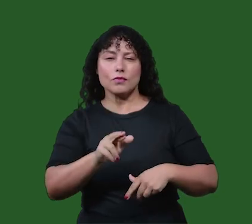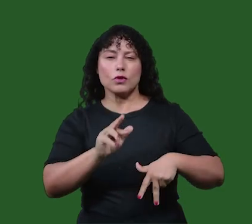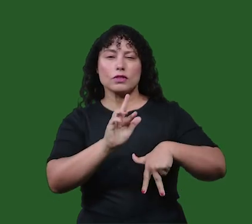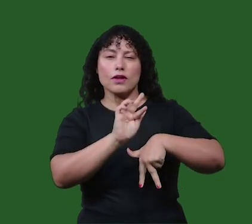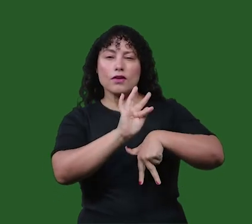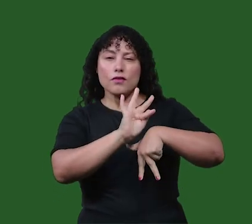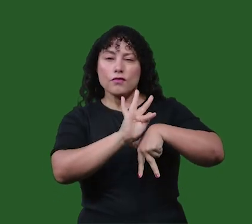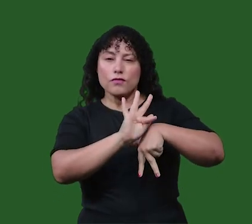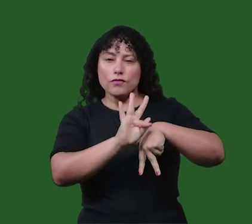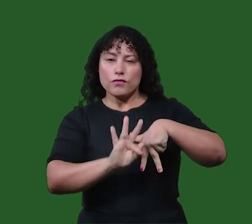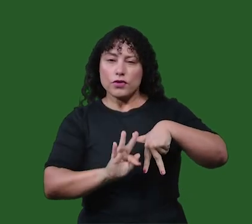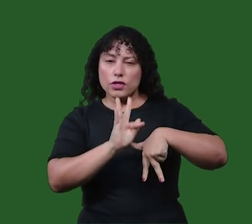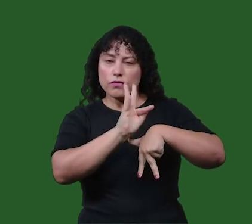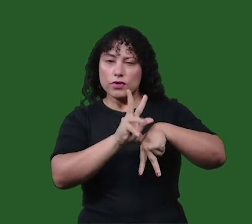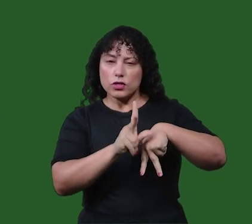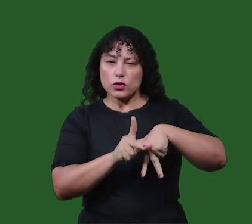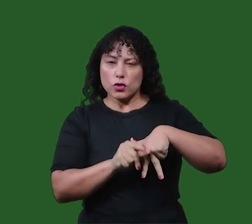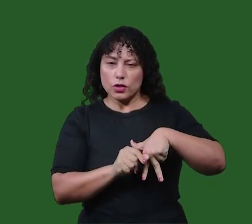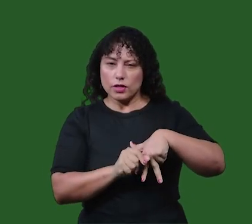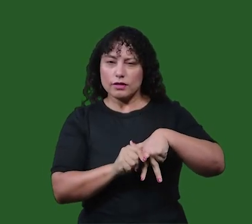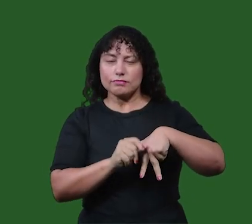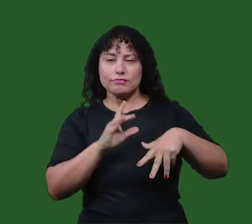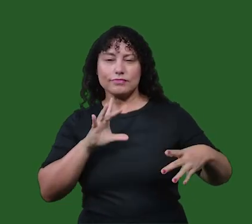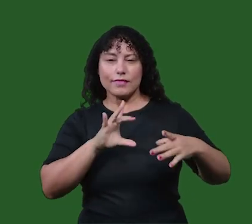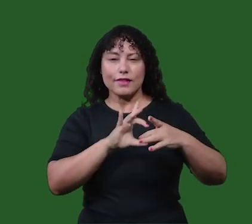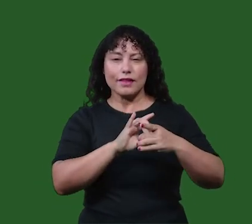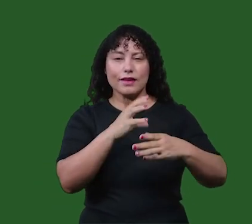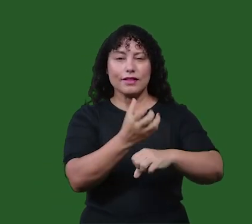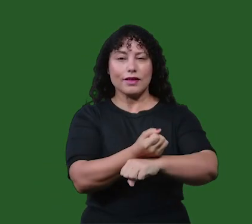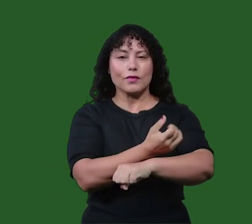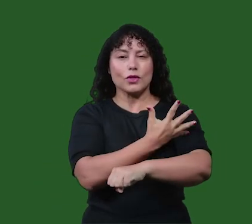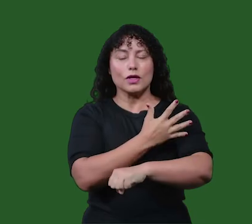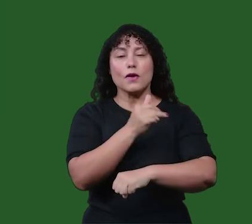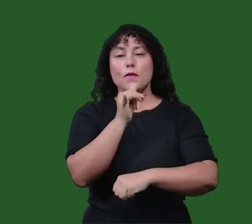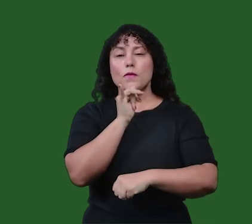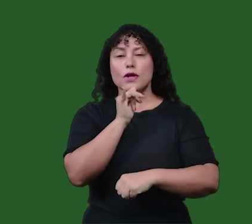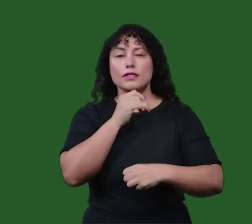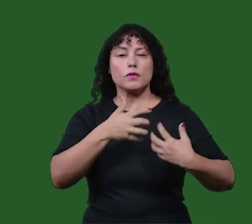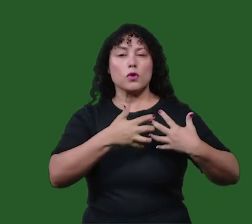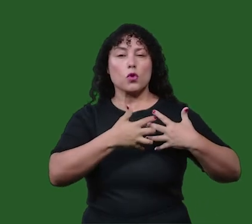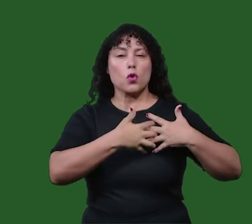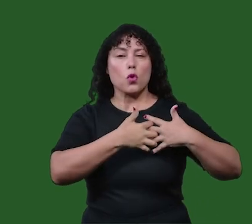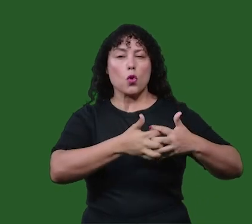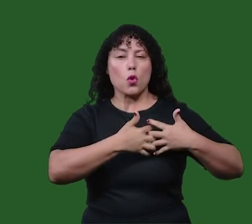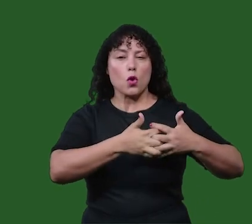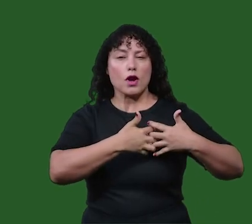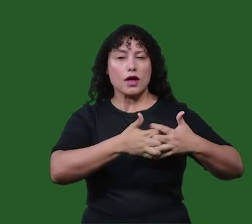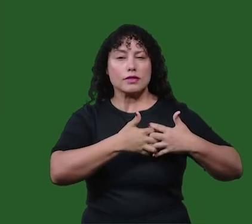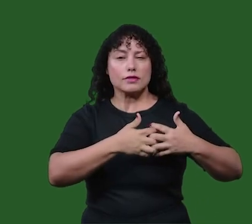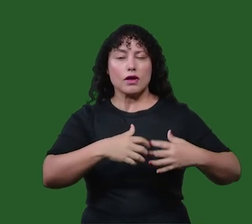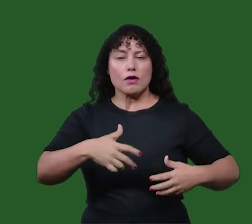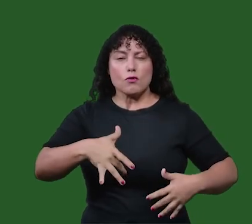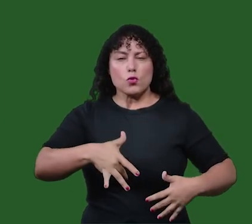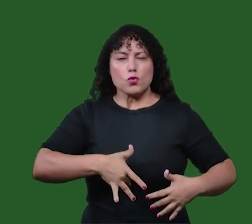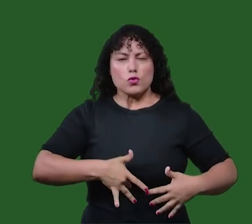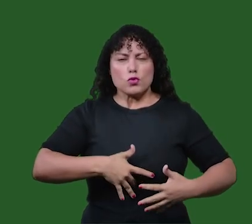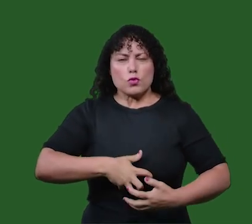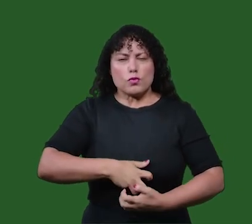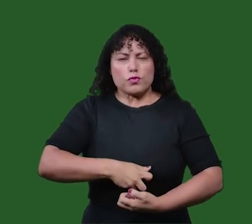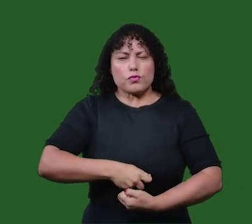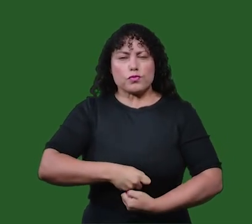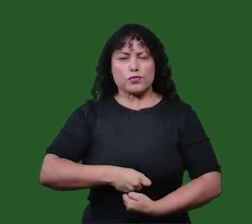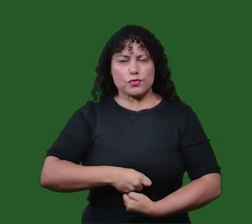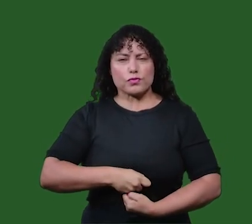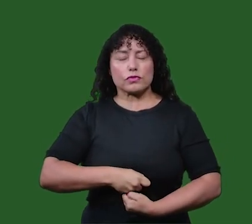resposta fisiológica corresponde a uma emoção, que pode ser, por exemplo, o coração acelerar, o estômago